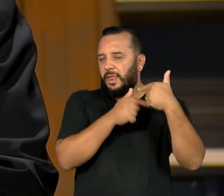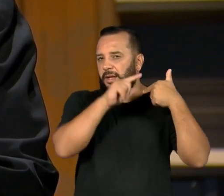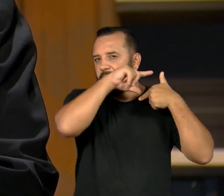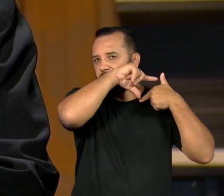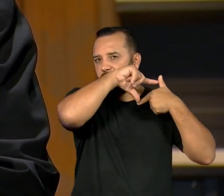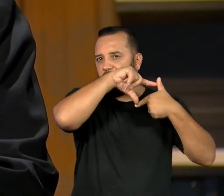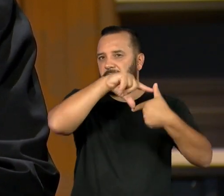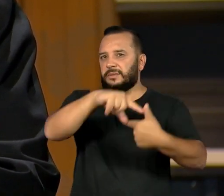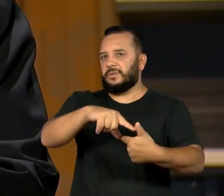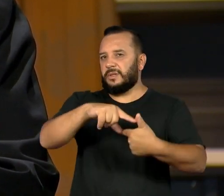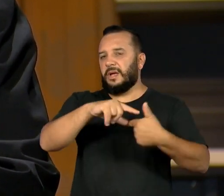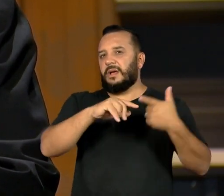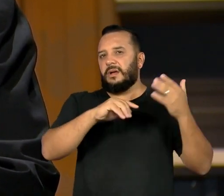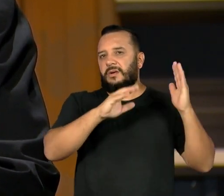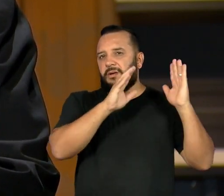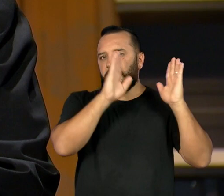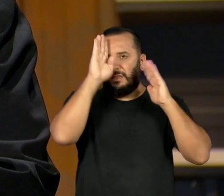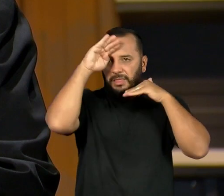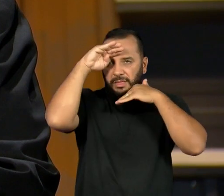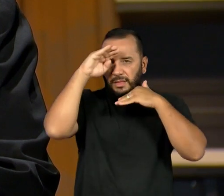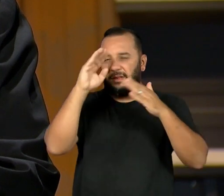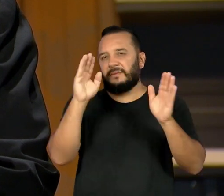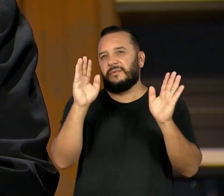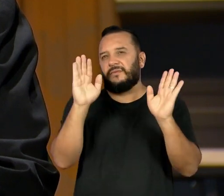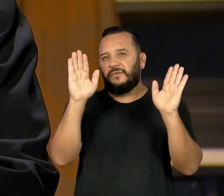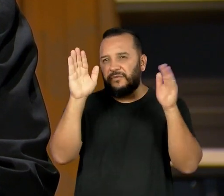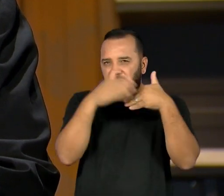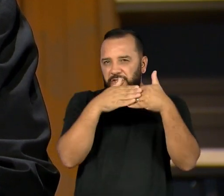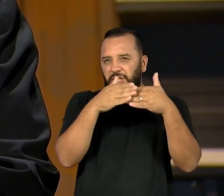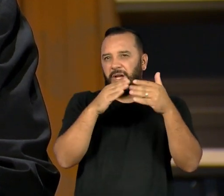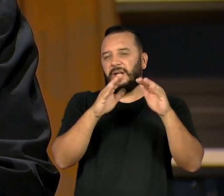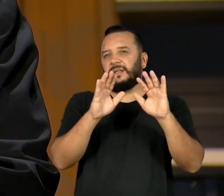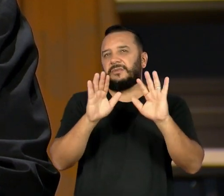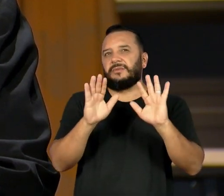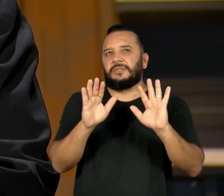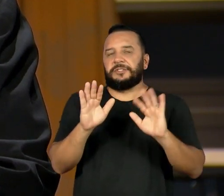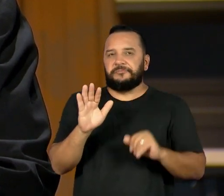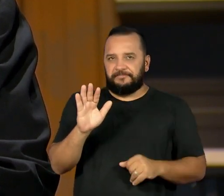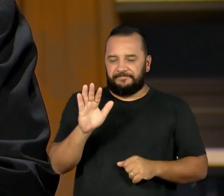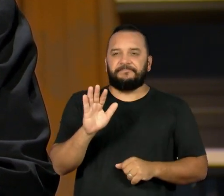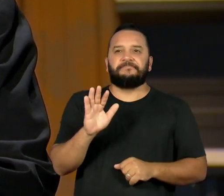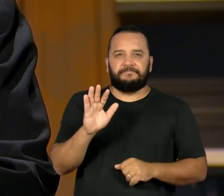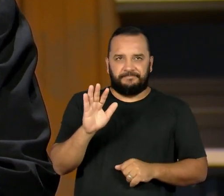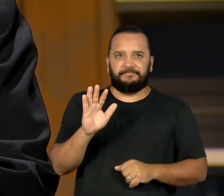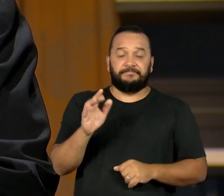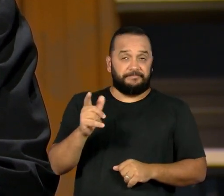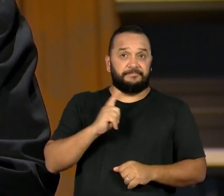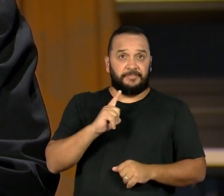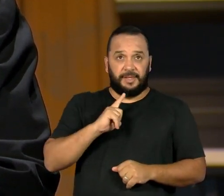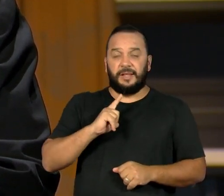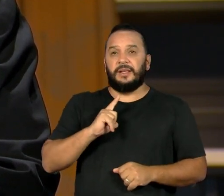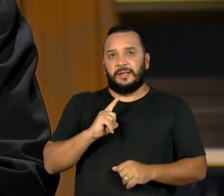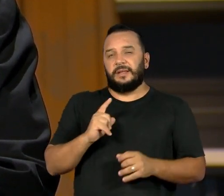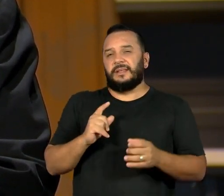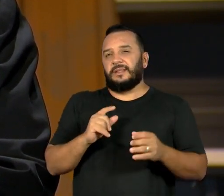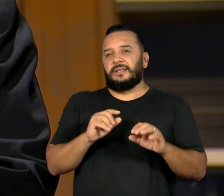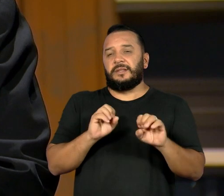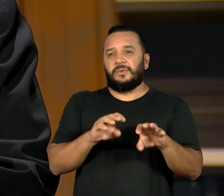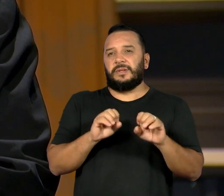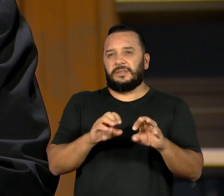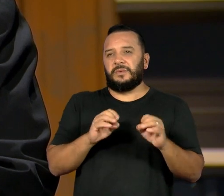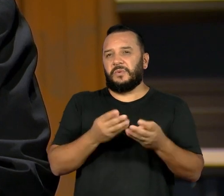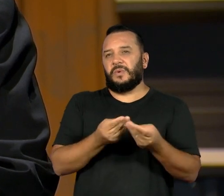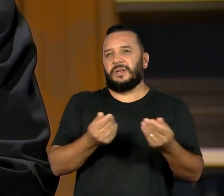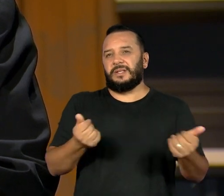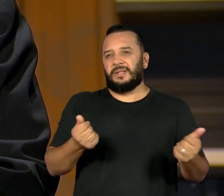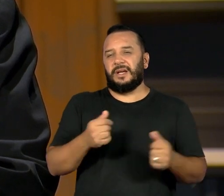resistentes e fechadas a qualquer mudança, e aí propiciam uma educação de baixíssima qualidade no